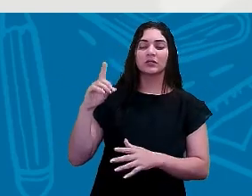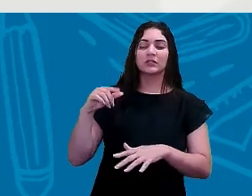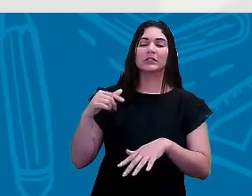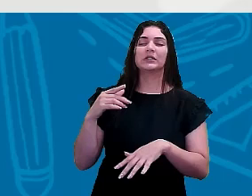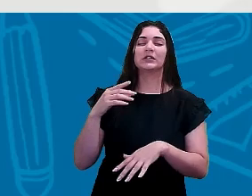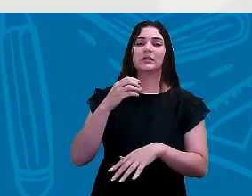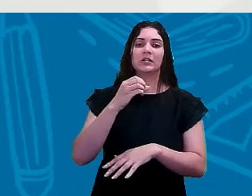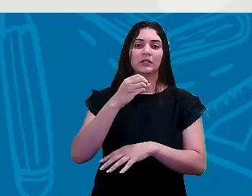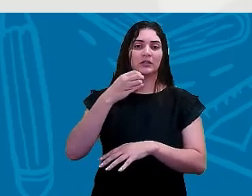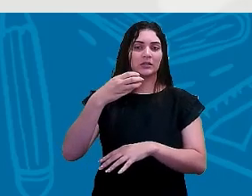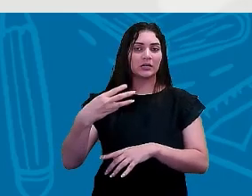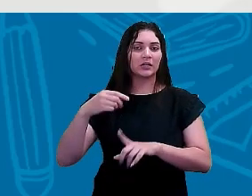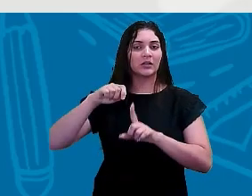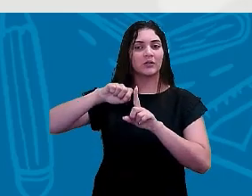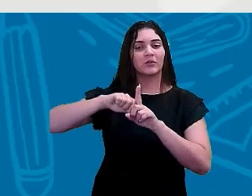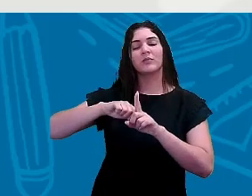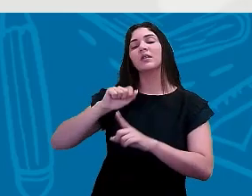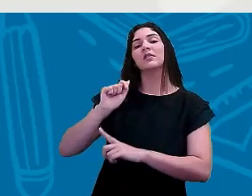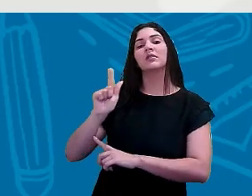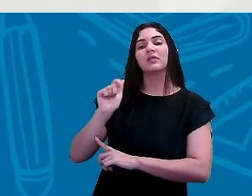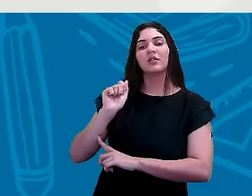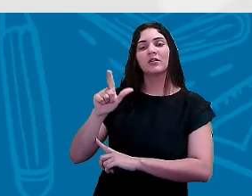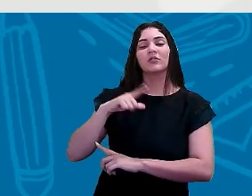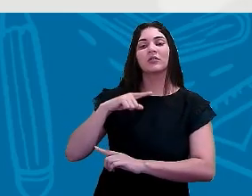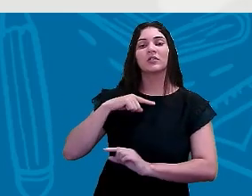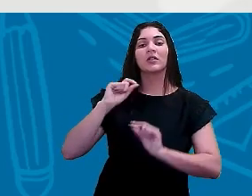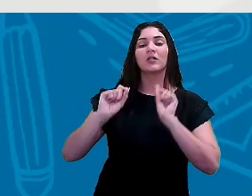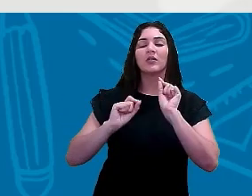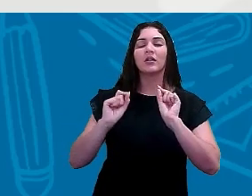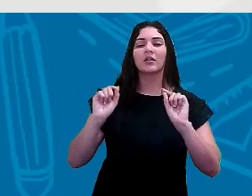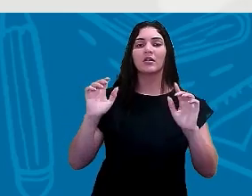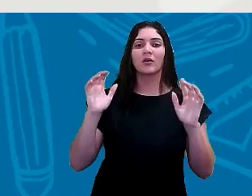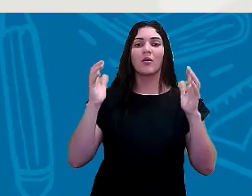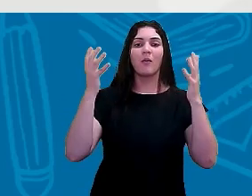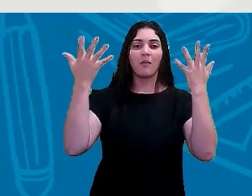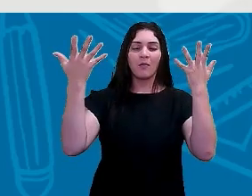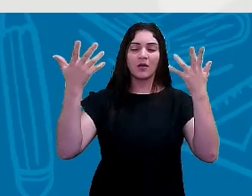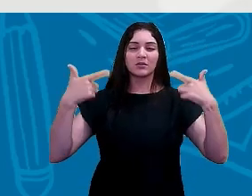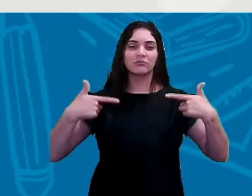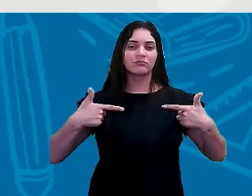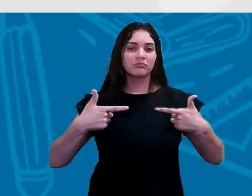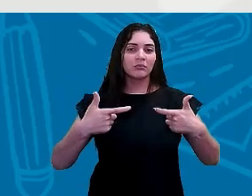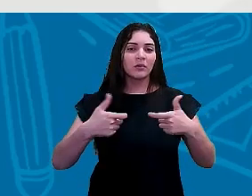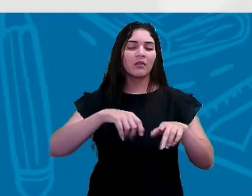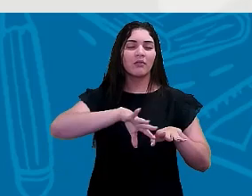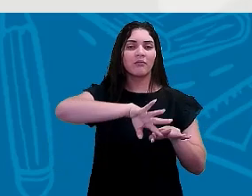agosto, que temos aí a comemoração sobre a Batalha das